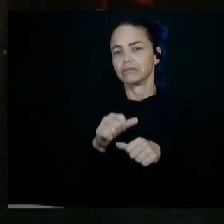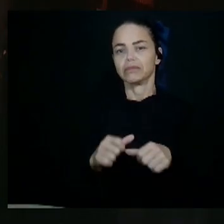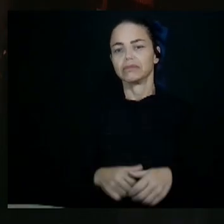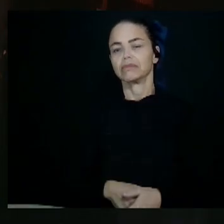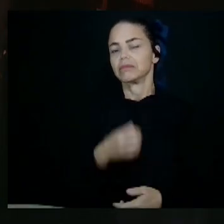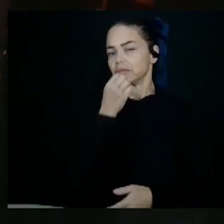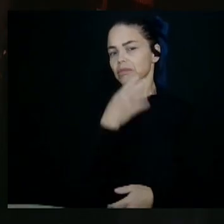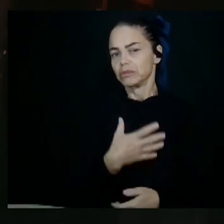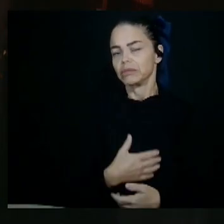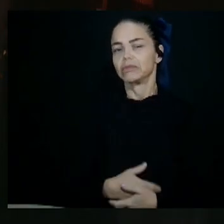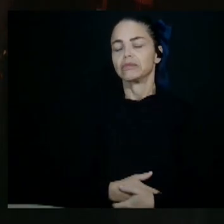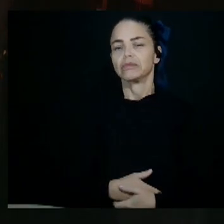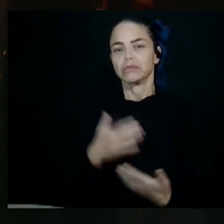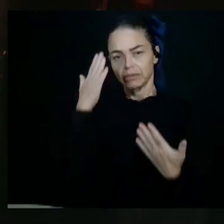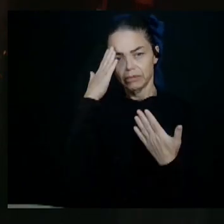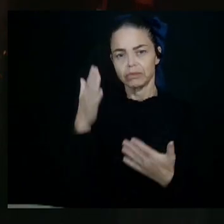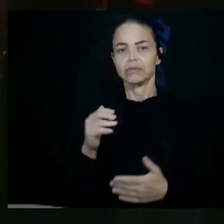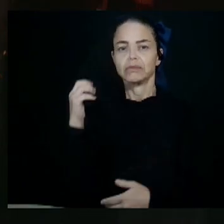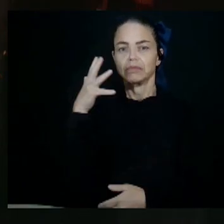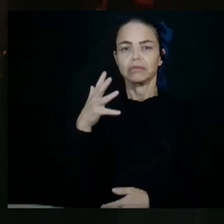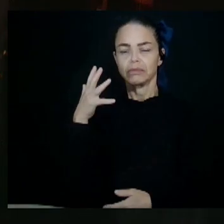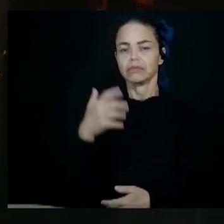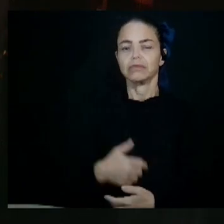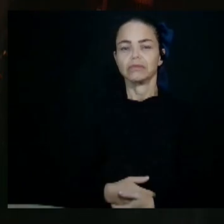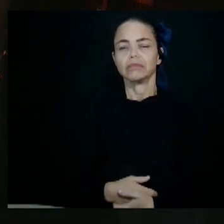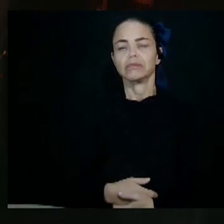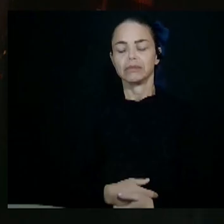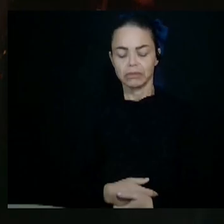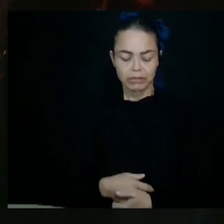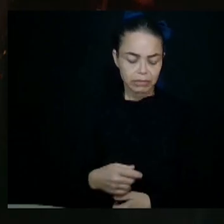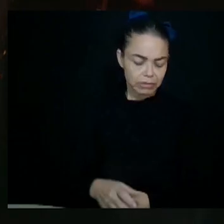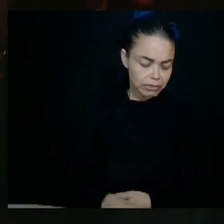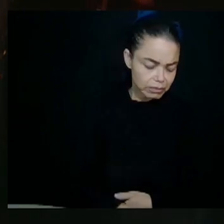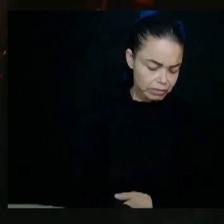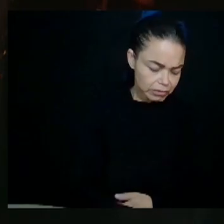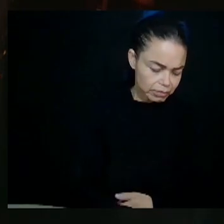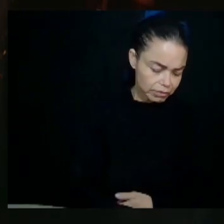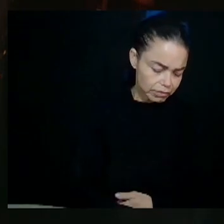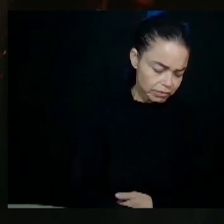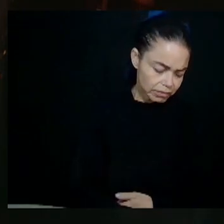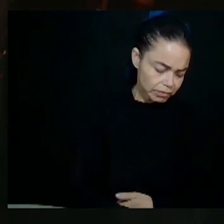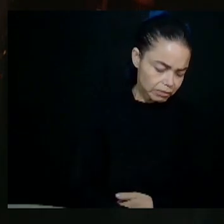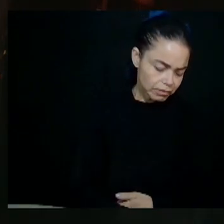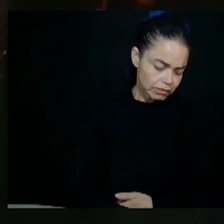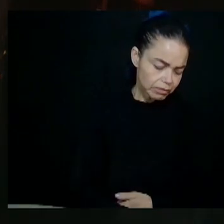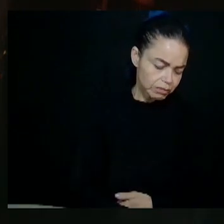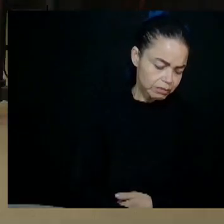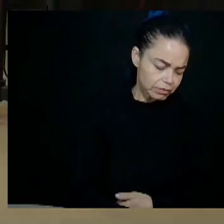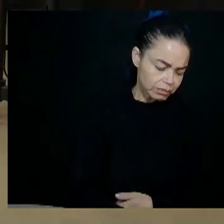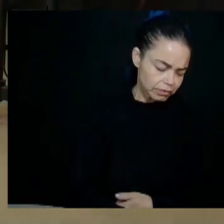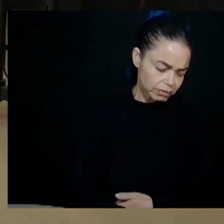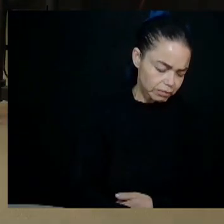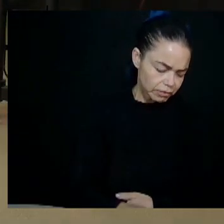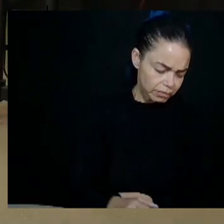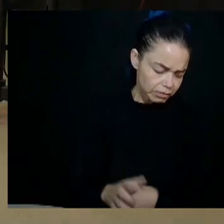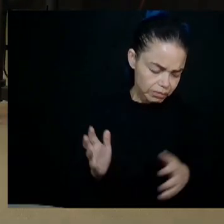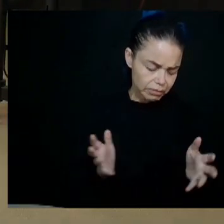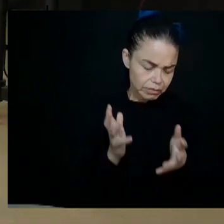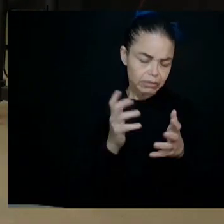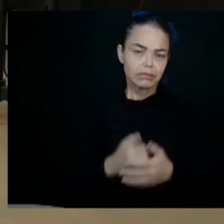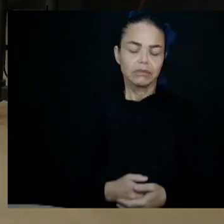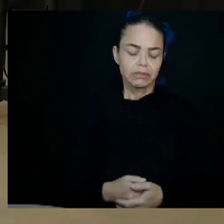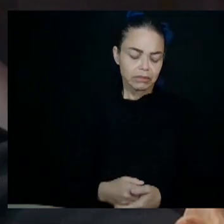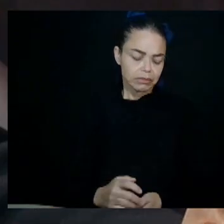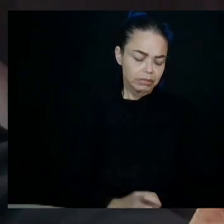bom. Obrigada pelo seu depoimento, Eu acho que porque é isso é forte, importante, é forte porque quem e encoraja, quem lida inspira.